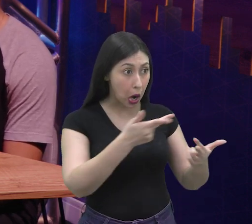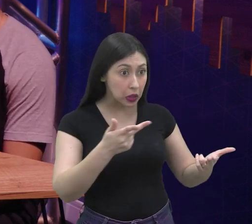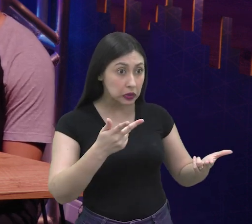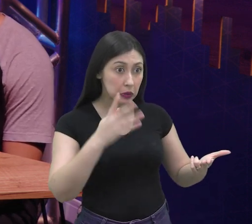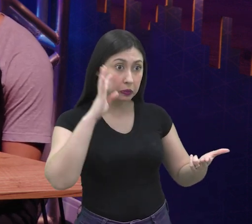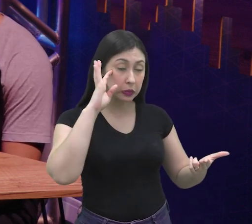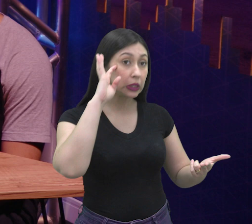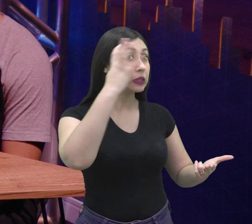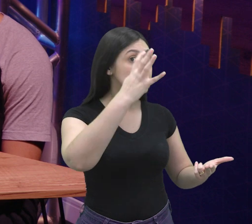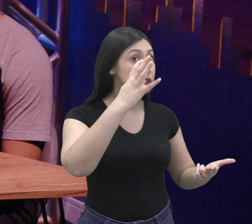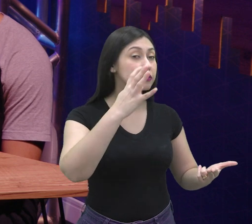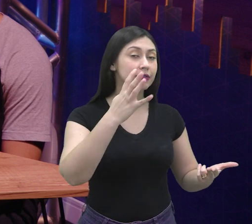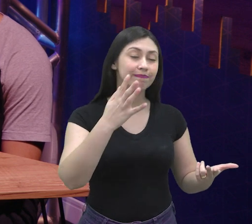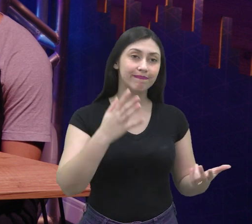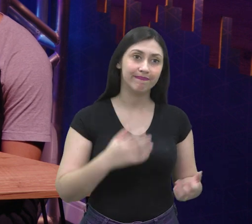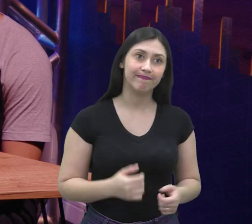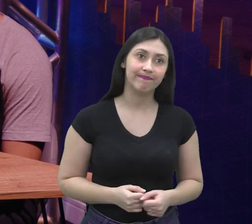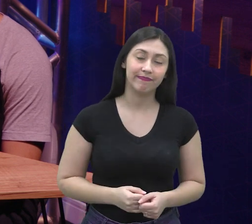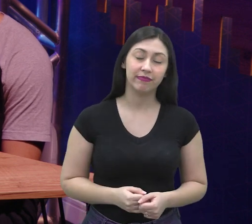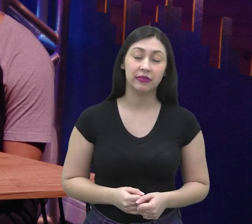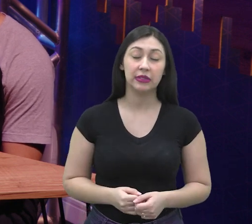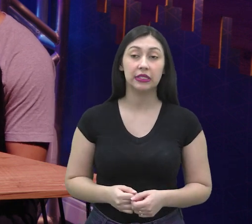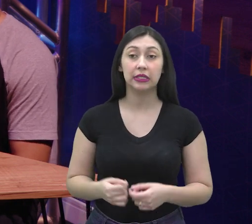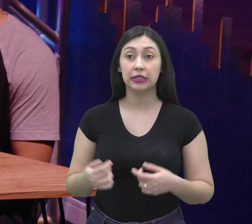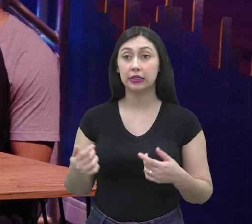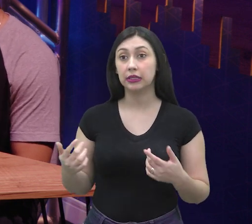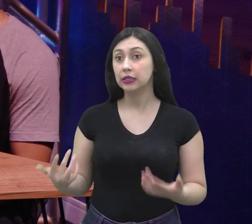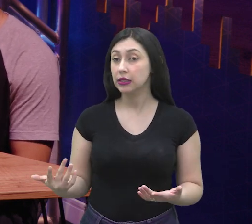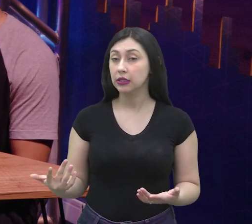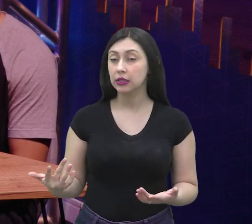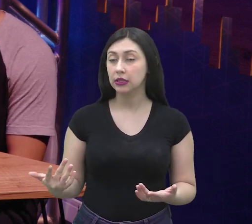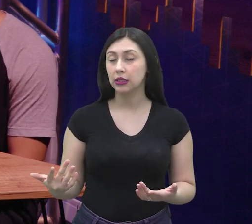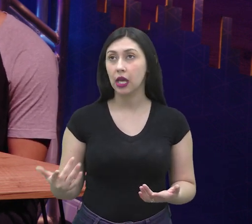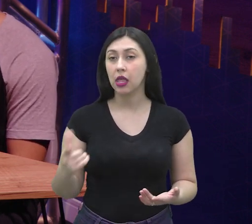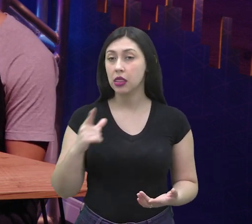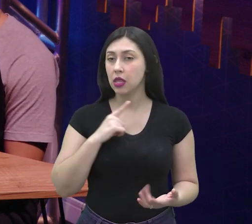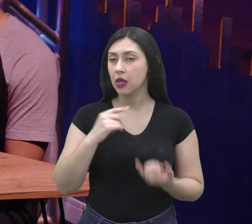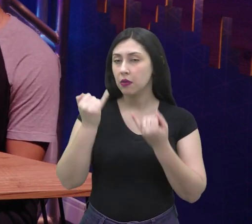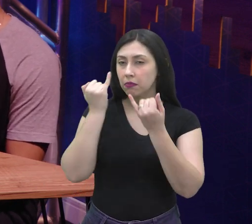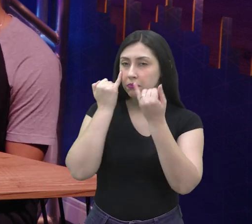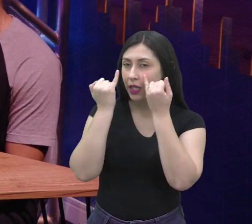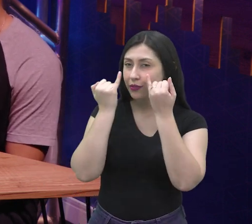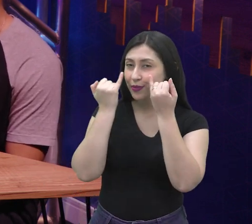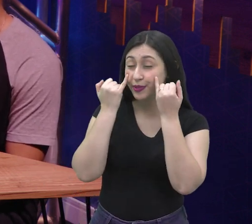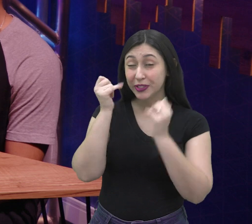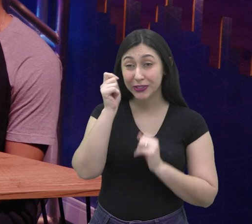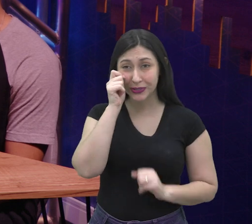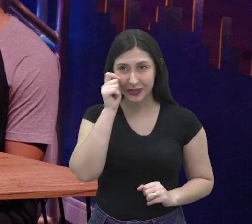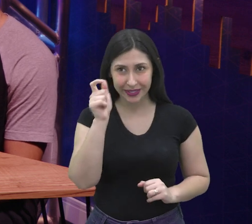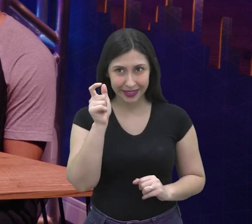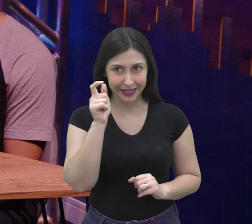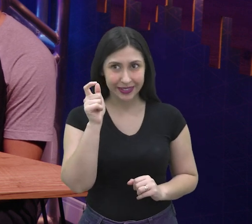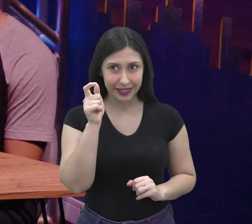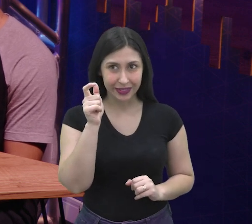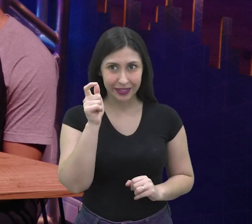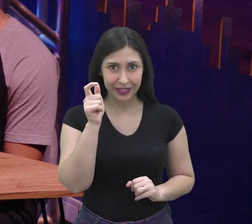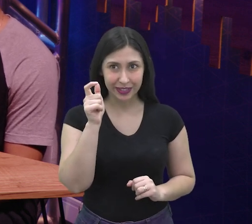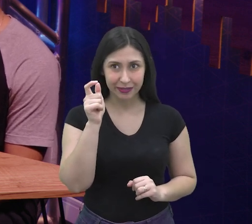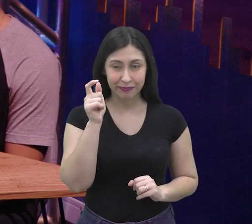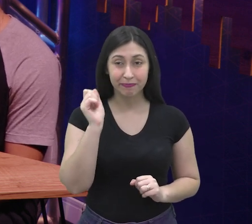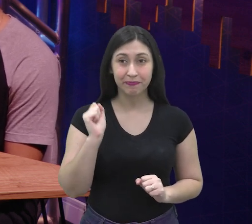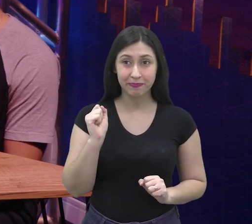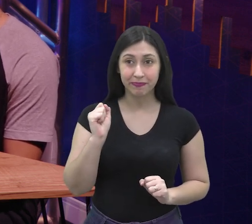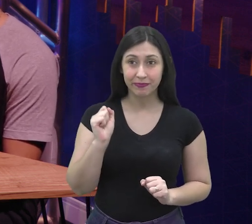coisas aconteçam, né? Realmente. E assim, tem uma informação interessante aqui que o